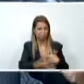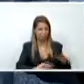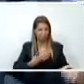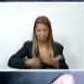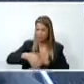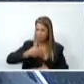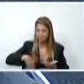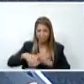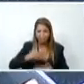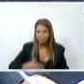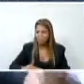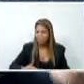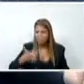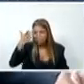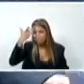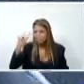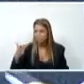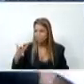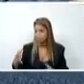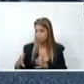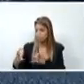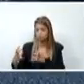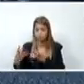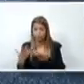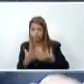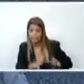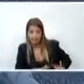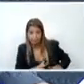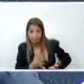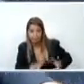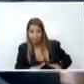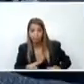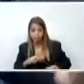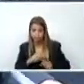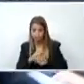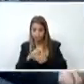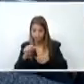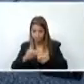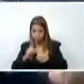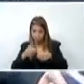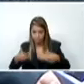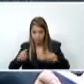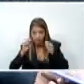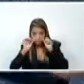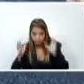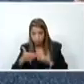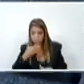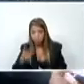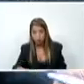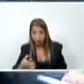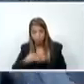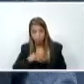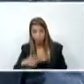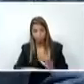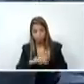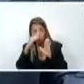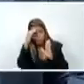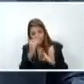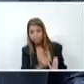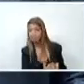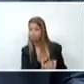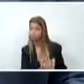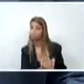não está ouvindo a voz da razão. Nós não somos contra nada, queremos fazer as coisas claras, com calma e da melhor maneira possível, dentro da legalidade, e